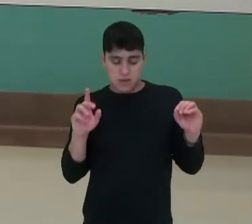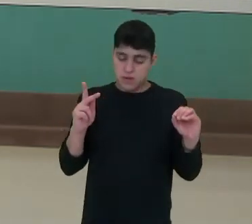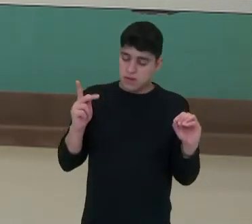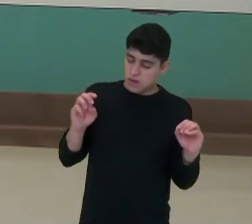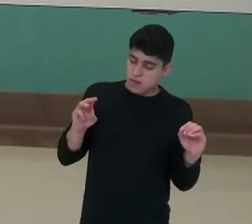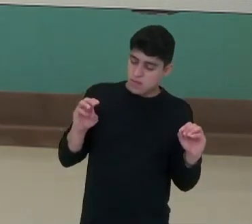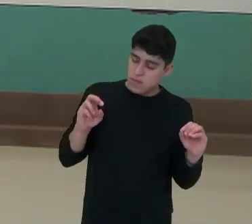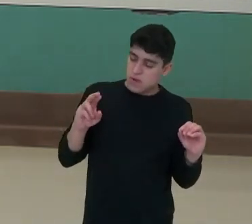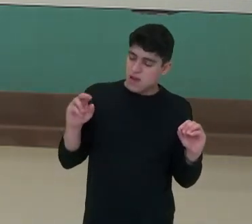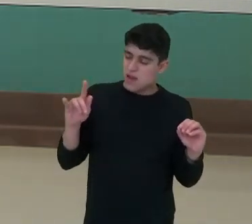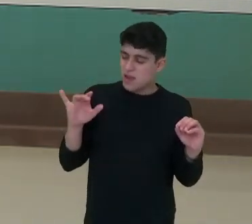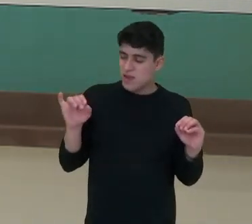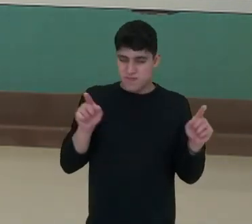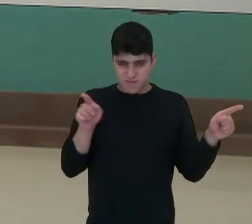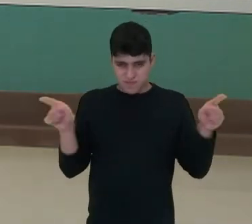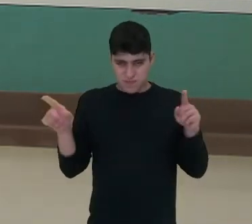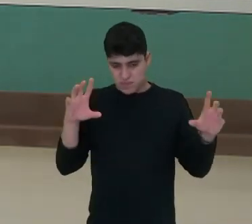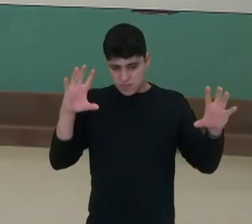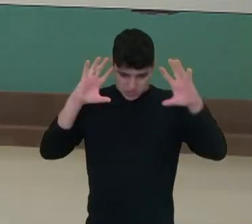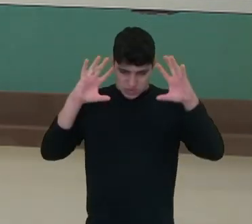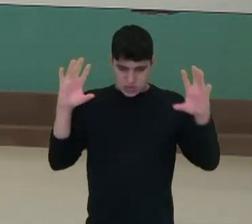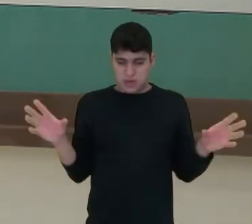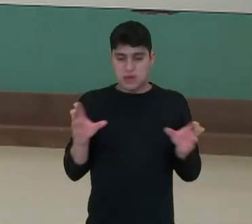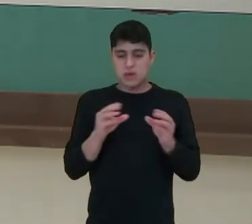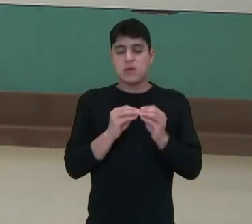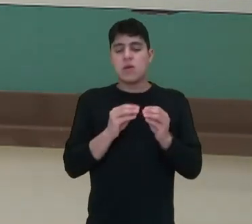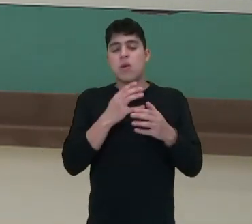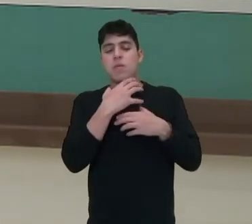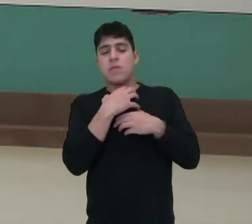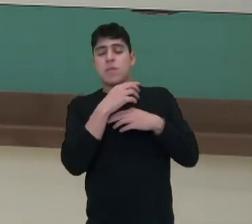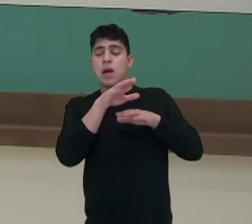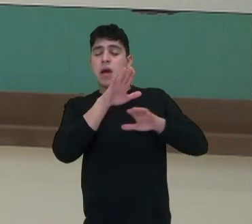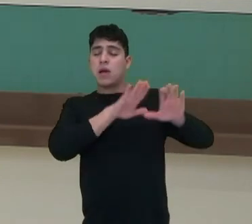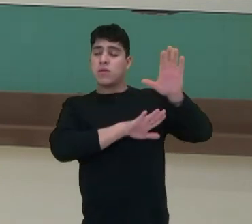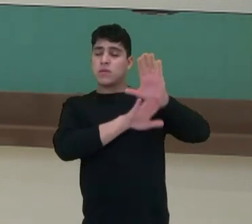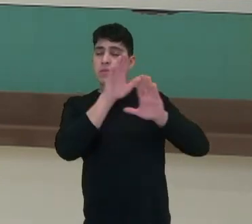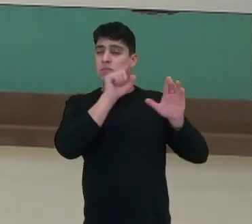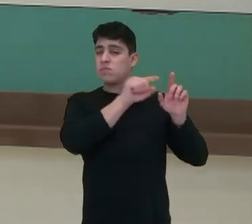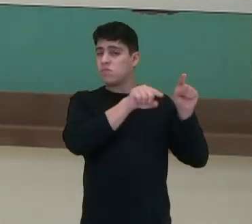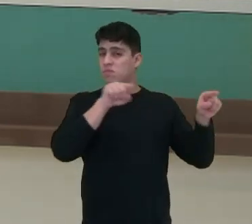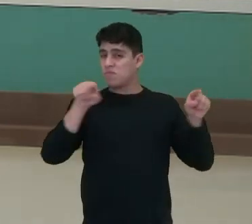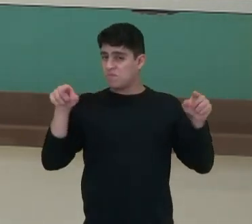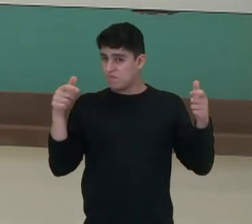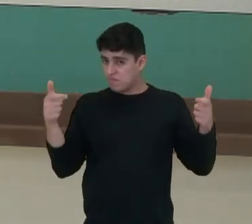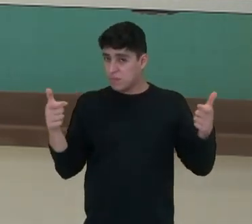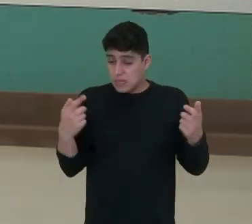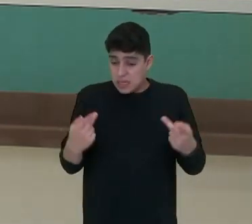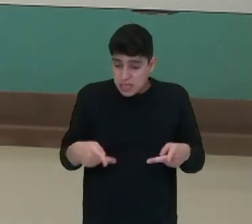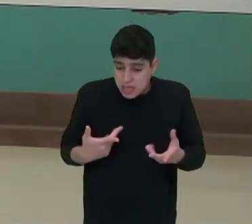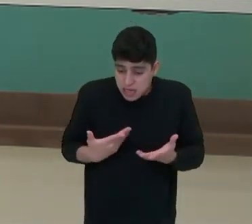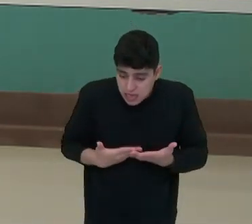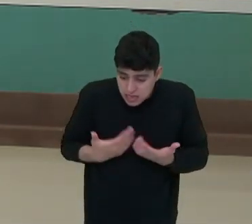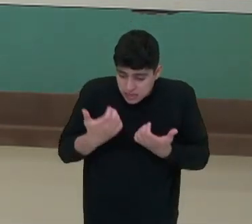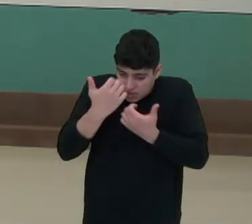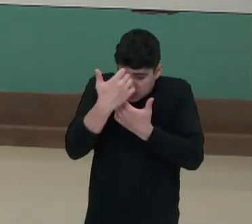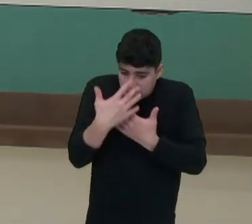e também entendemos os seus sintomas. Nessa aula, nós falamos sobre